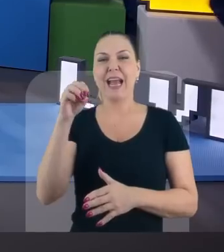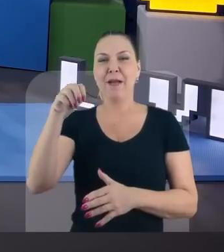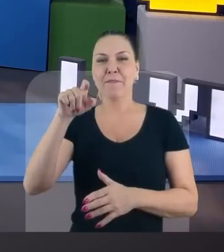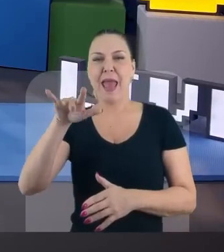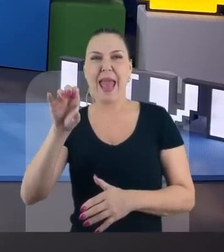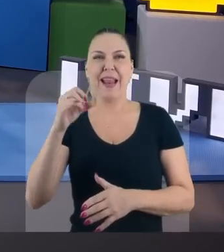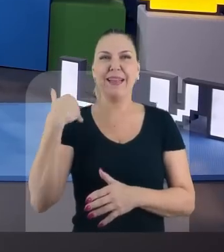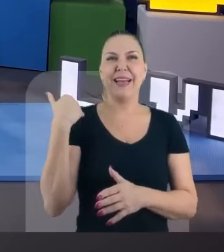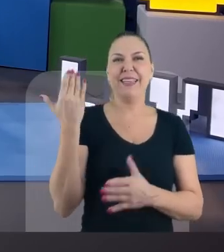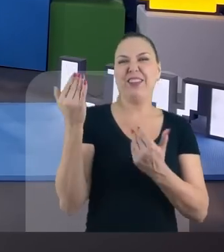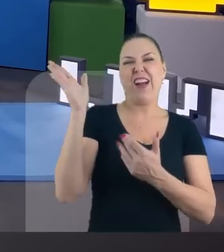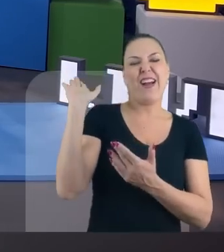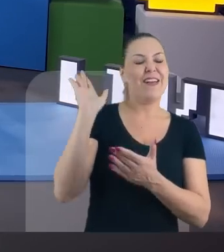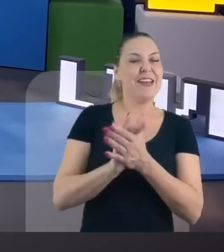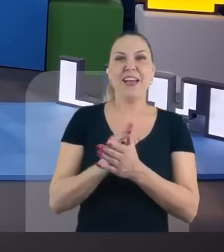anos.